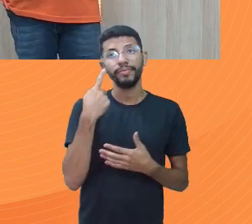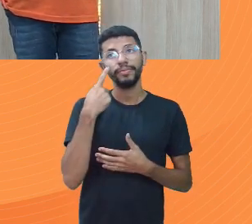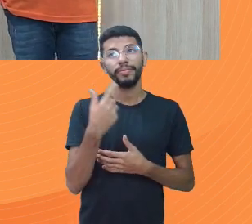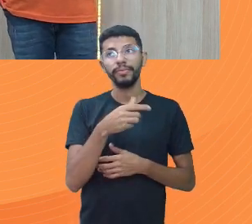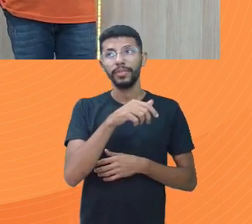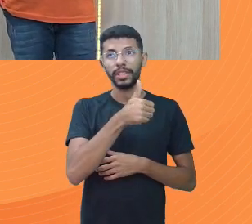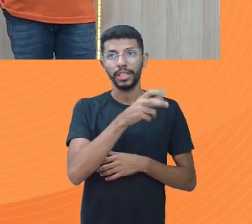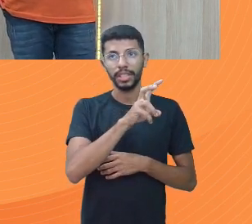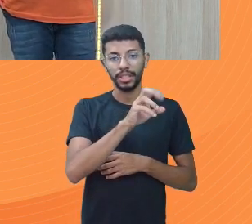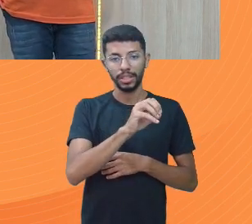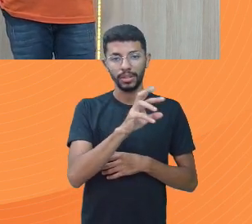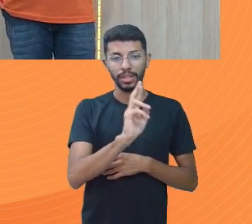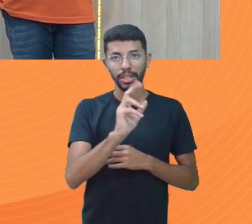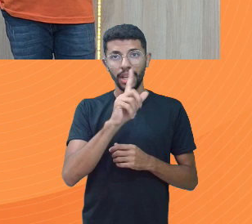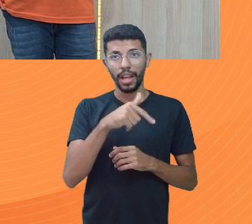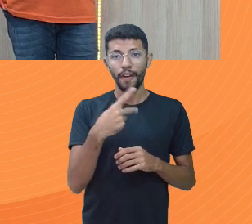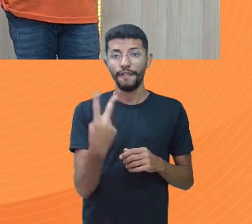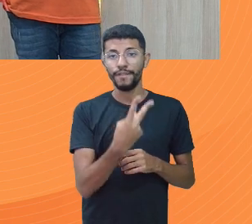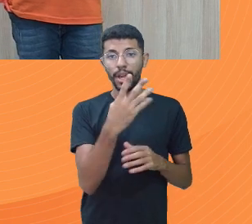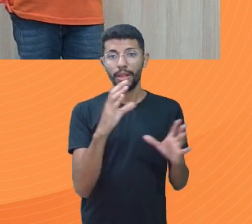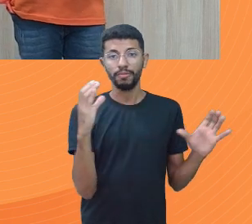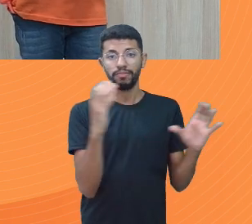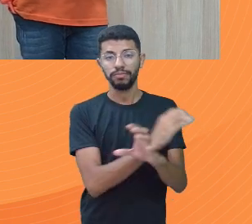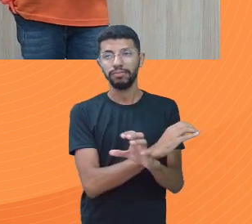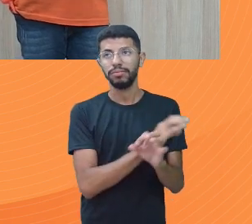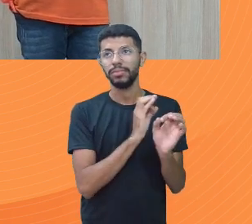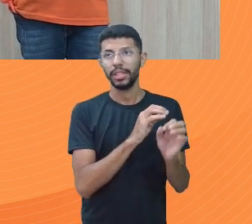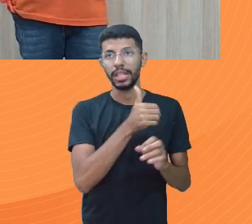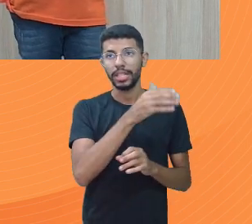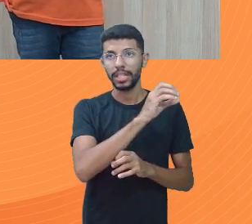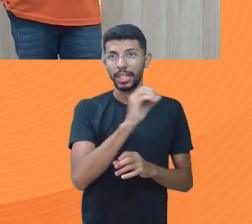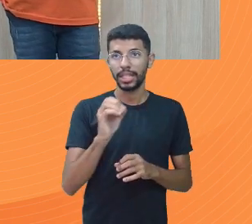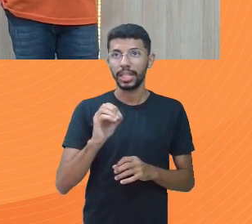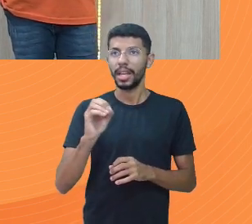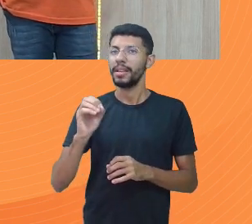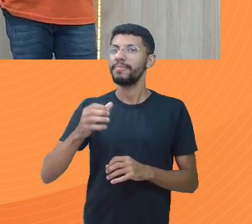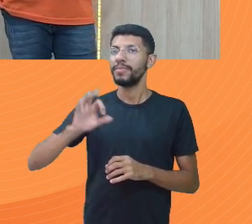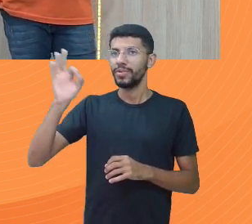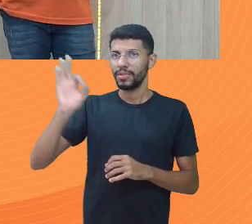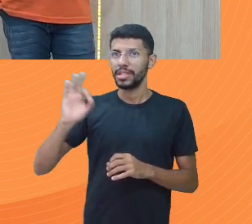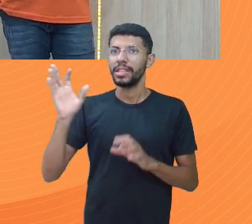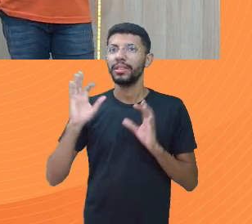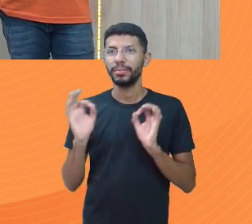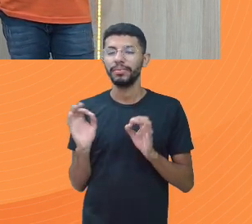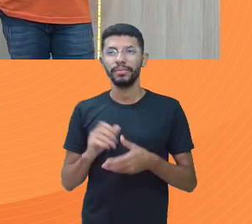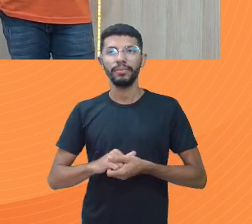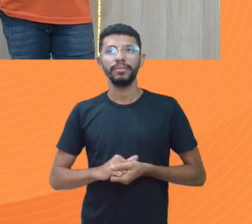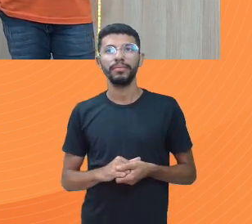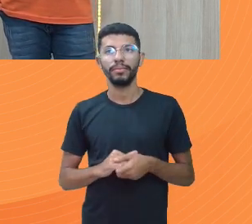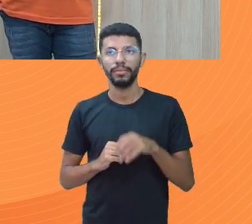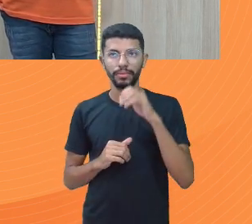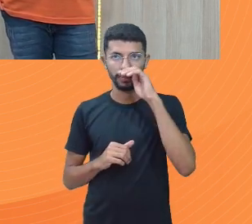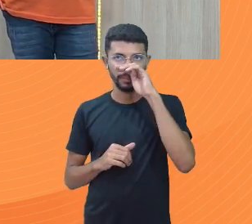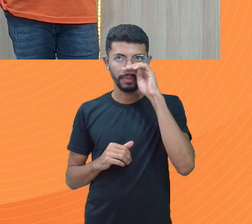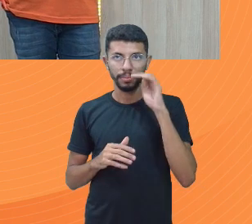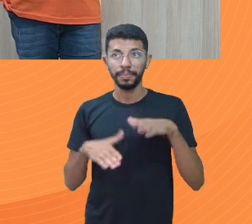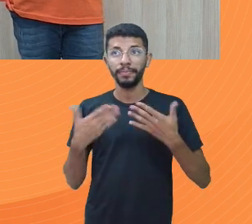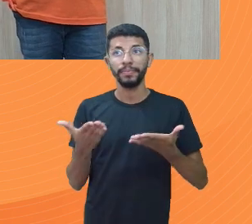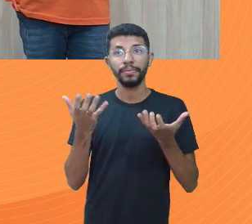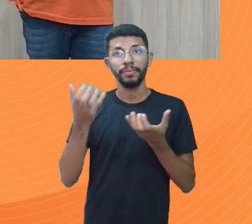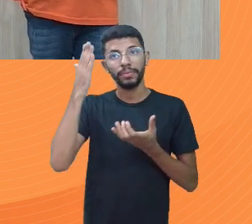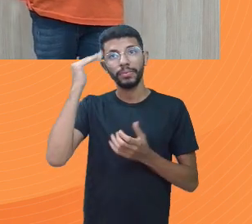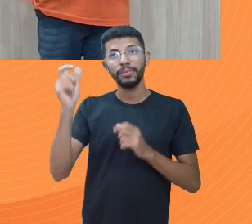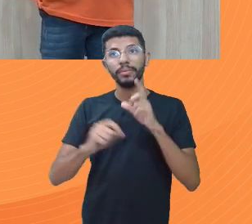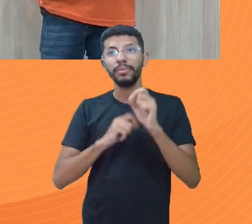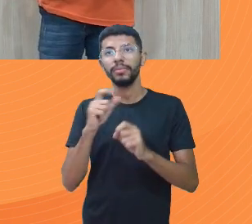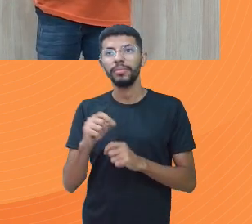valor cheio desse tênis. É o valor 100%, tá bom? E aí, eu quero saber se R$